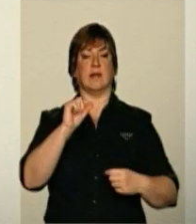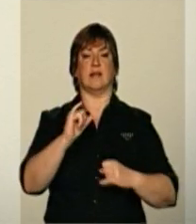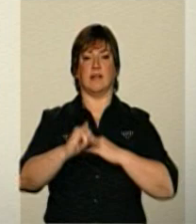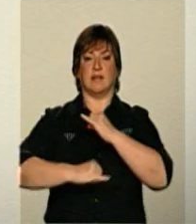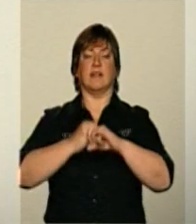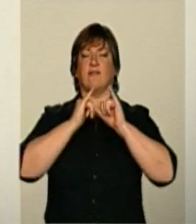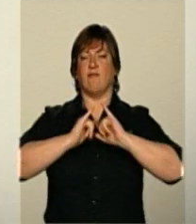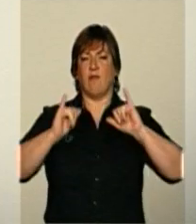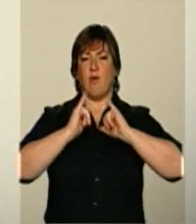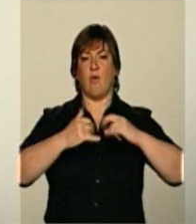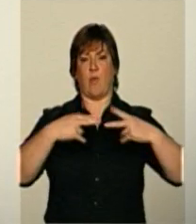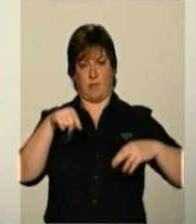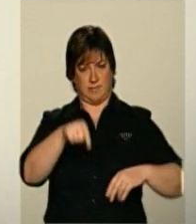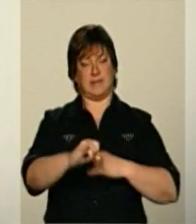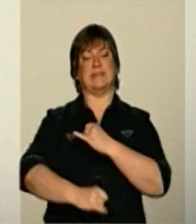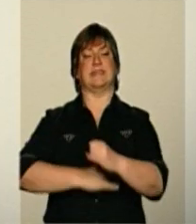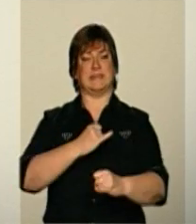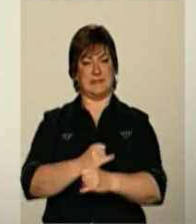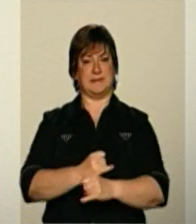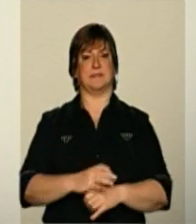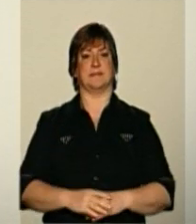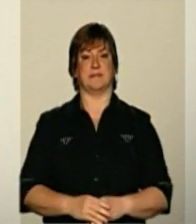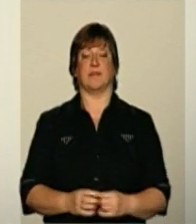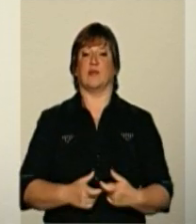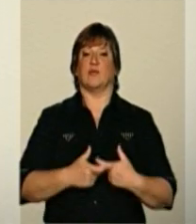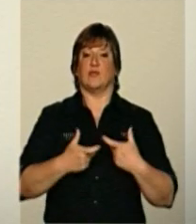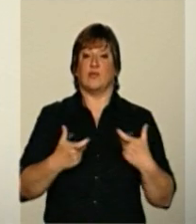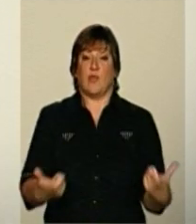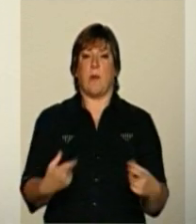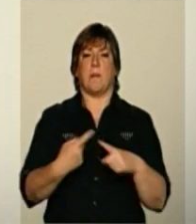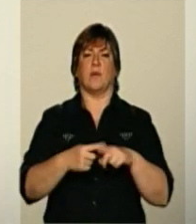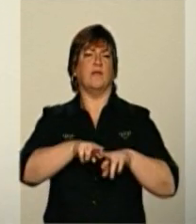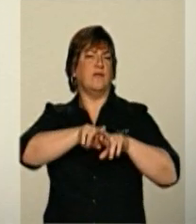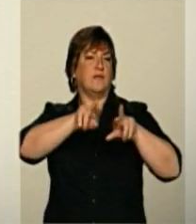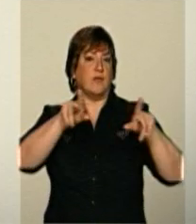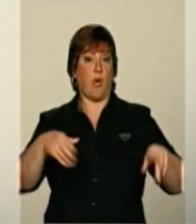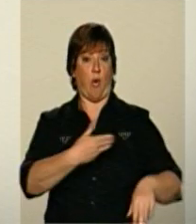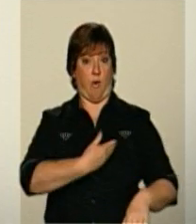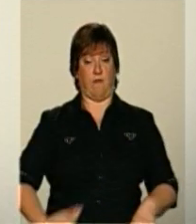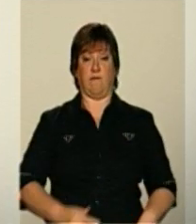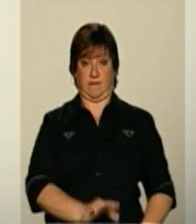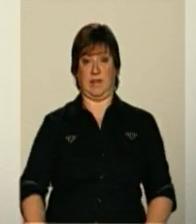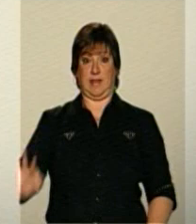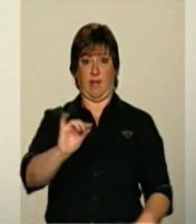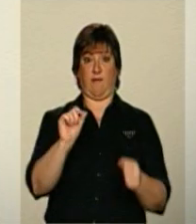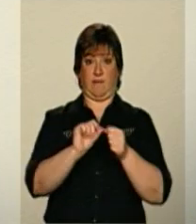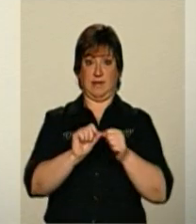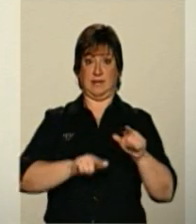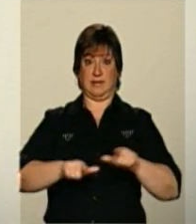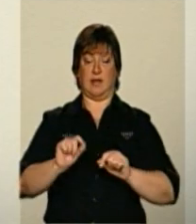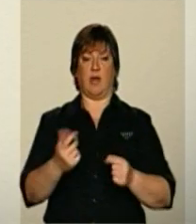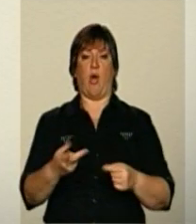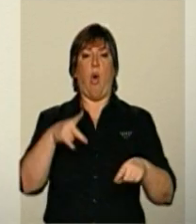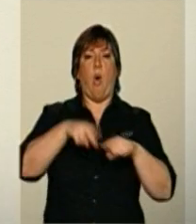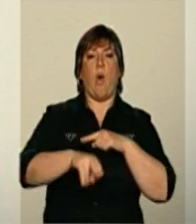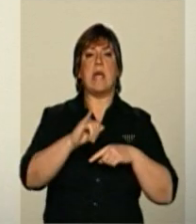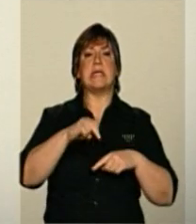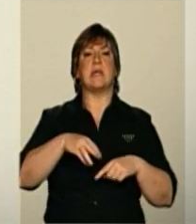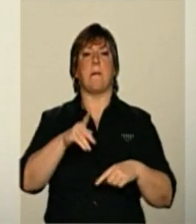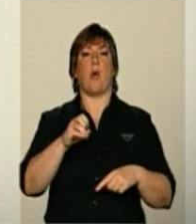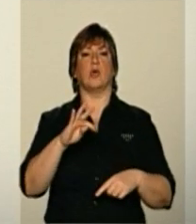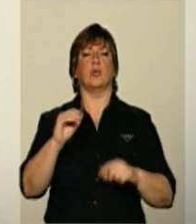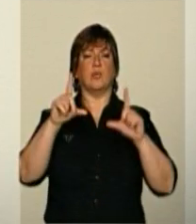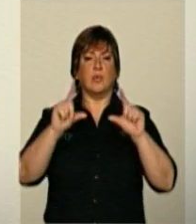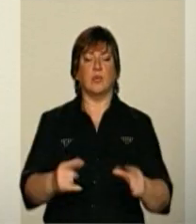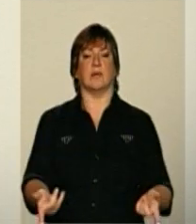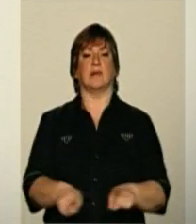informação por meio da internet graças a uma série de medidas do Governo Federal como corte de impostos os